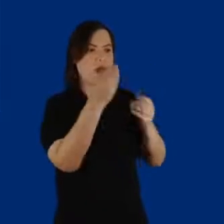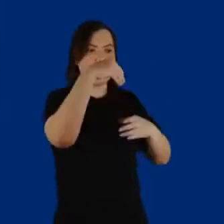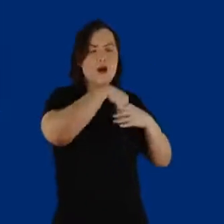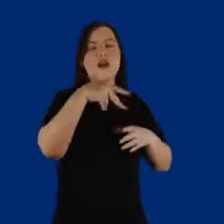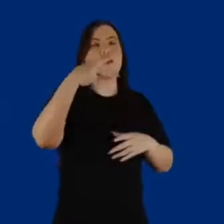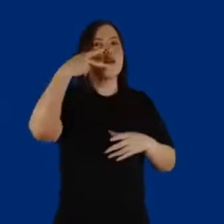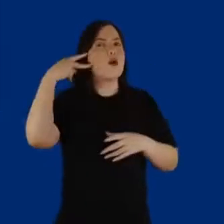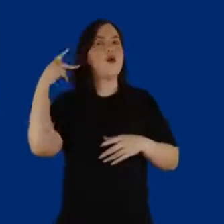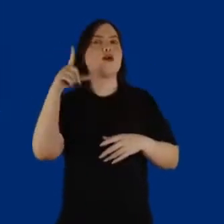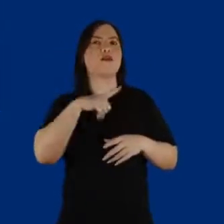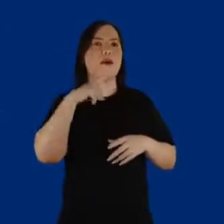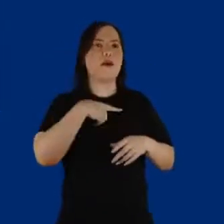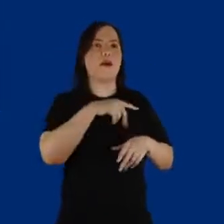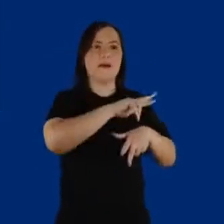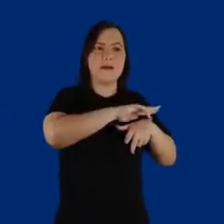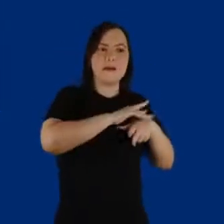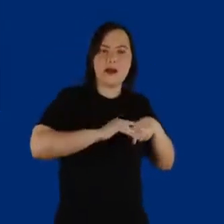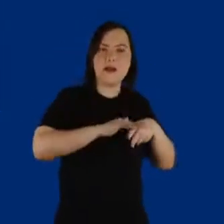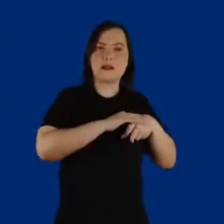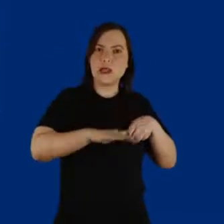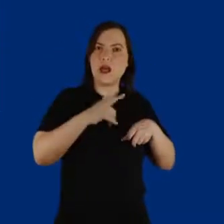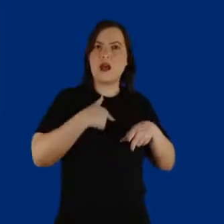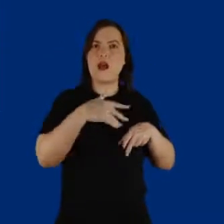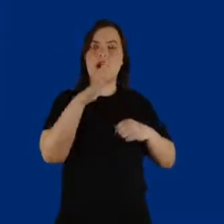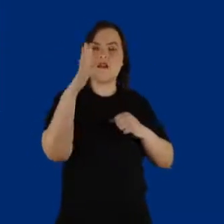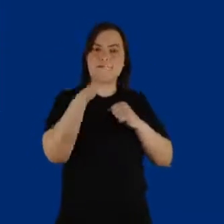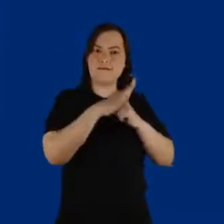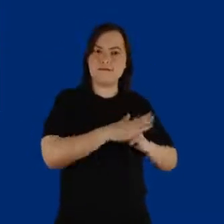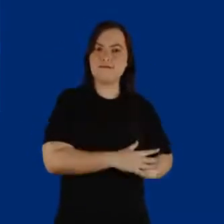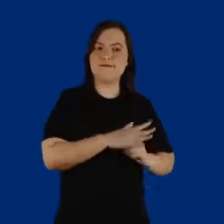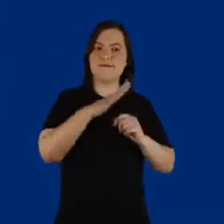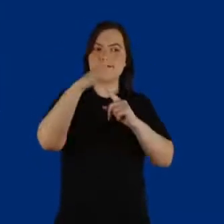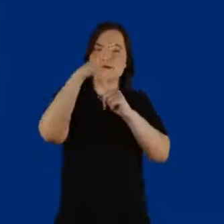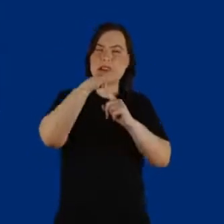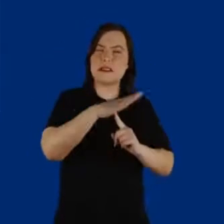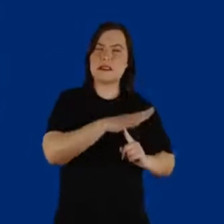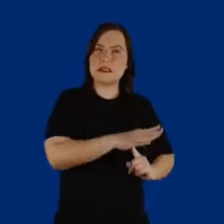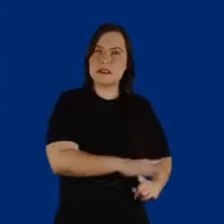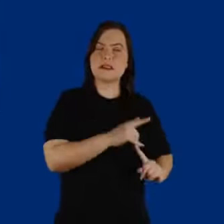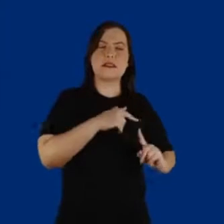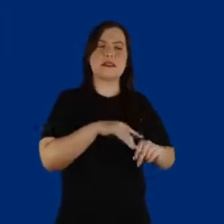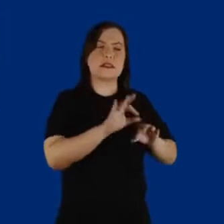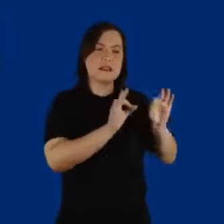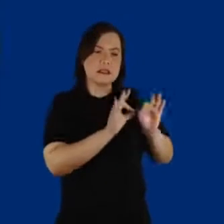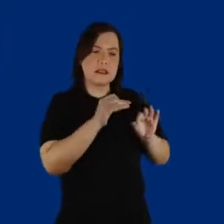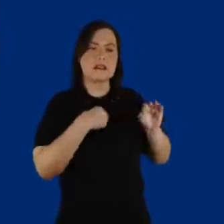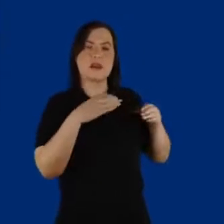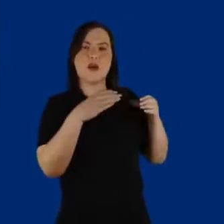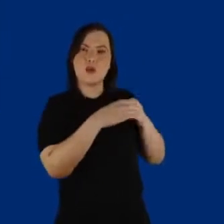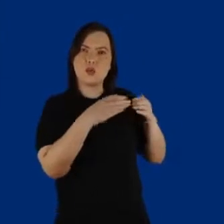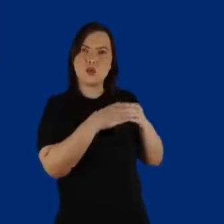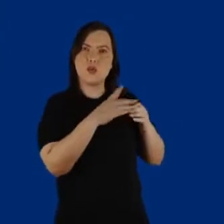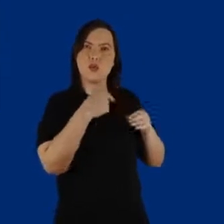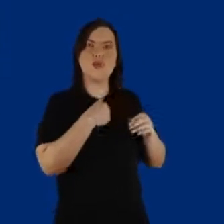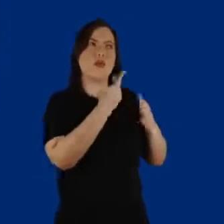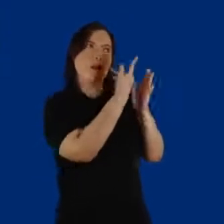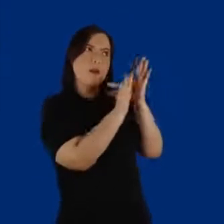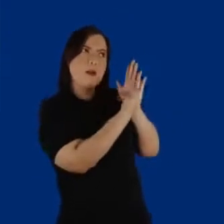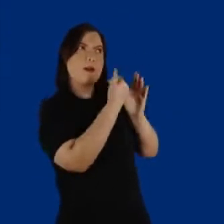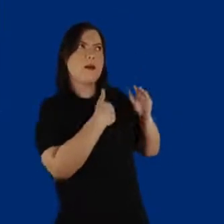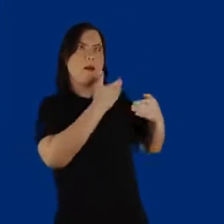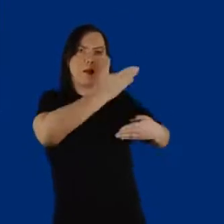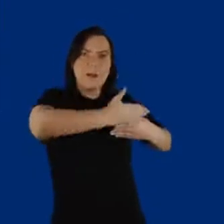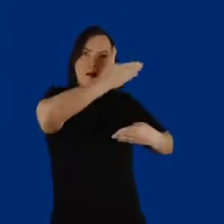eu tenho muitos pacientes que estão muito deprimidos, e se você os organiza num grupo para fazer um mural,